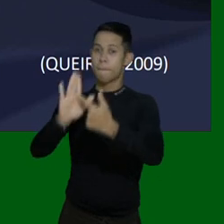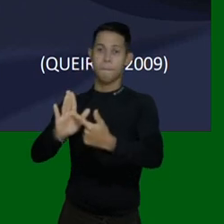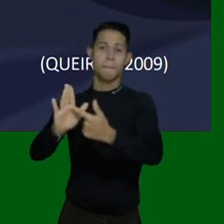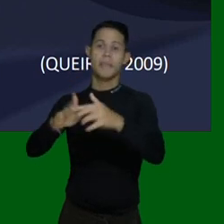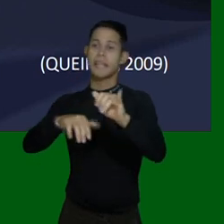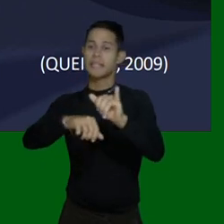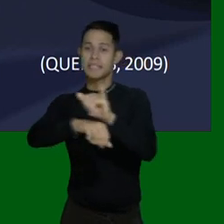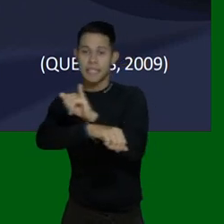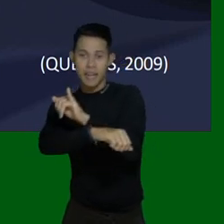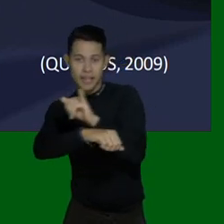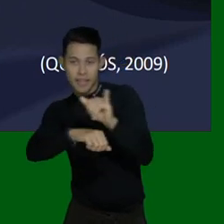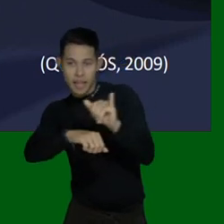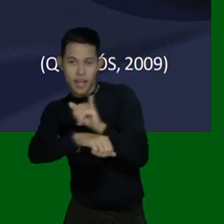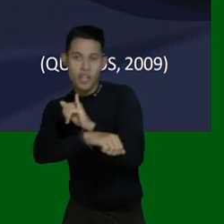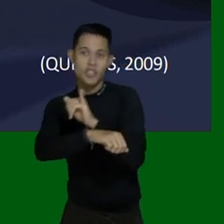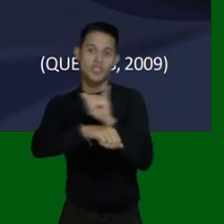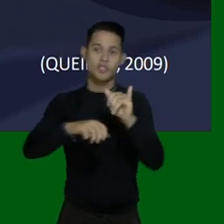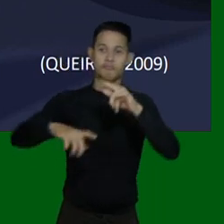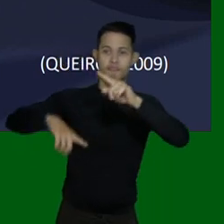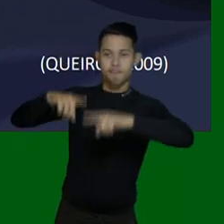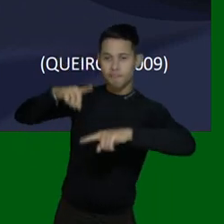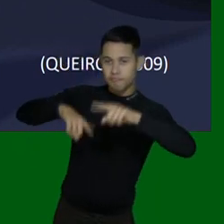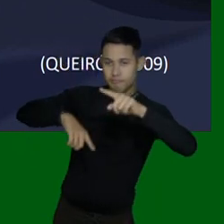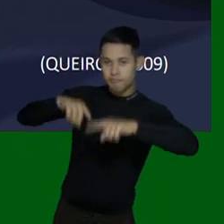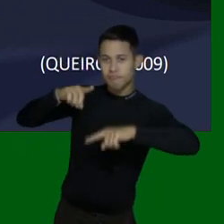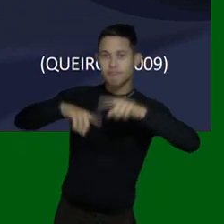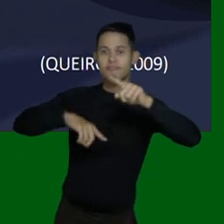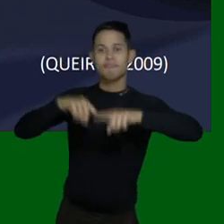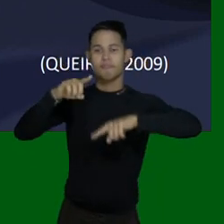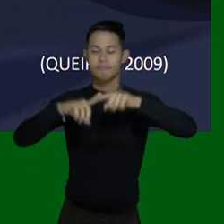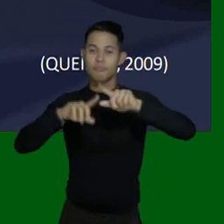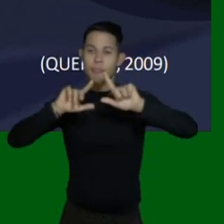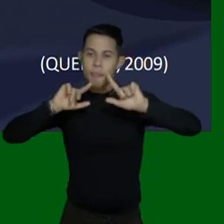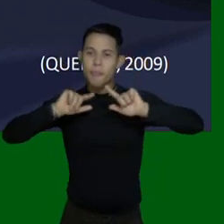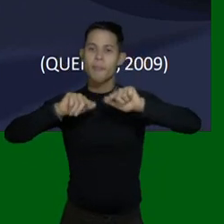multimeios multimeios paraa Nossa ação